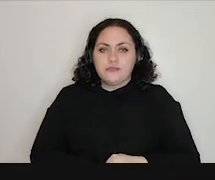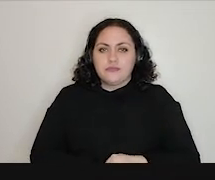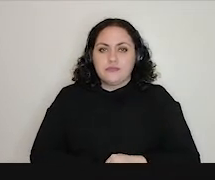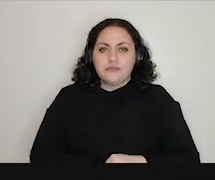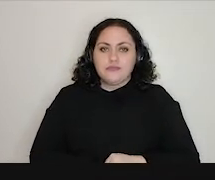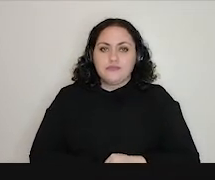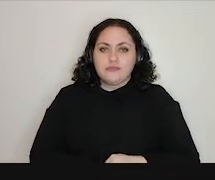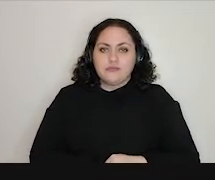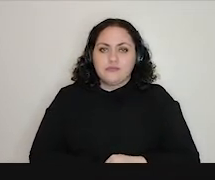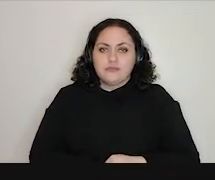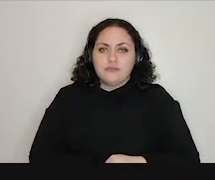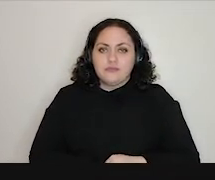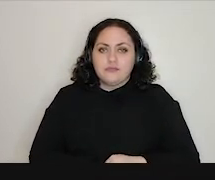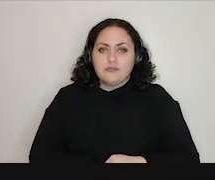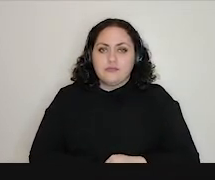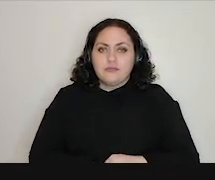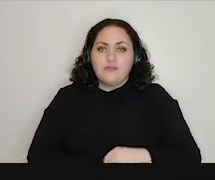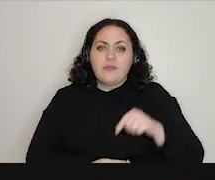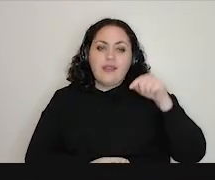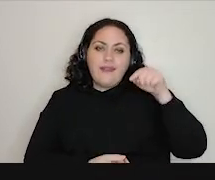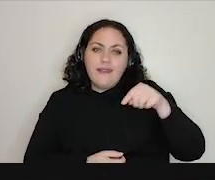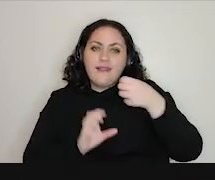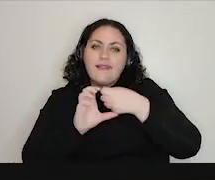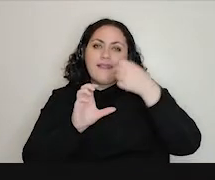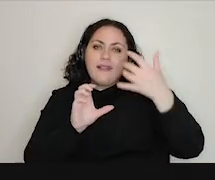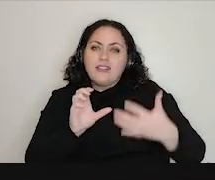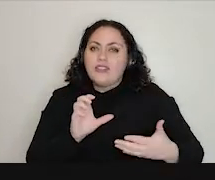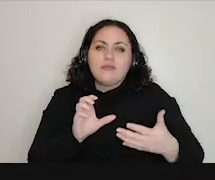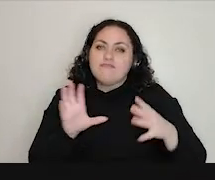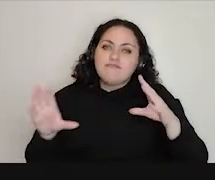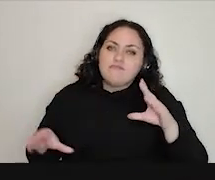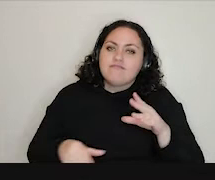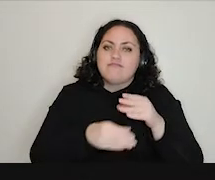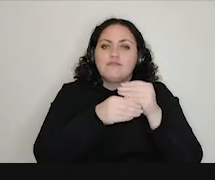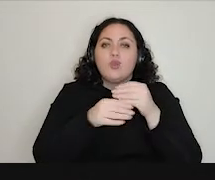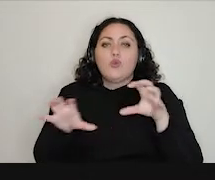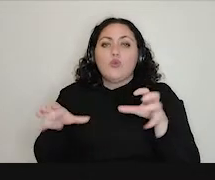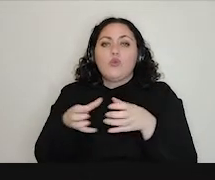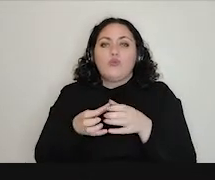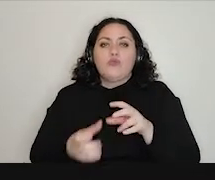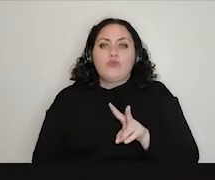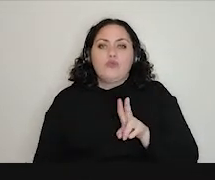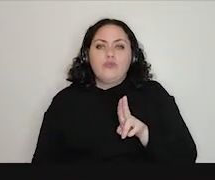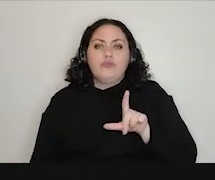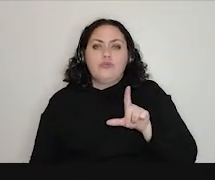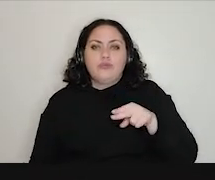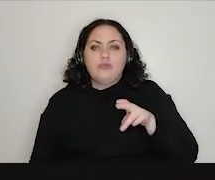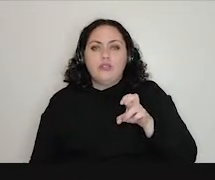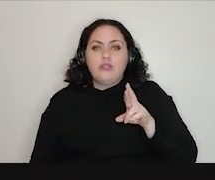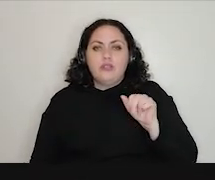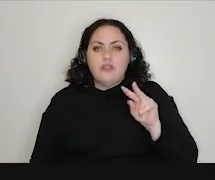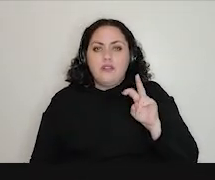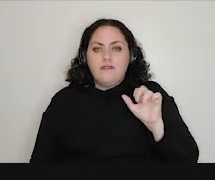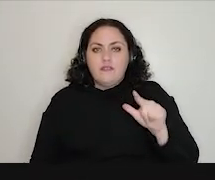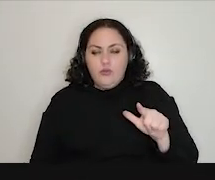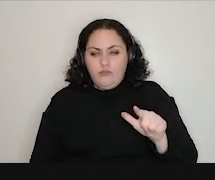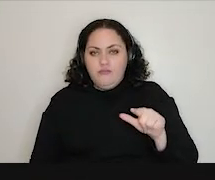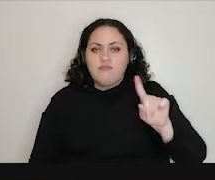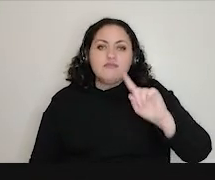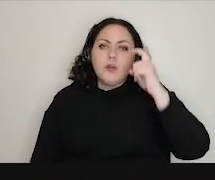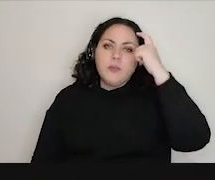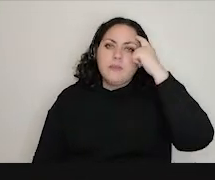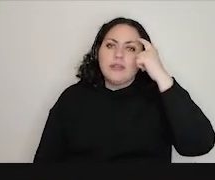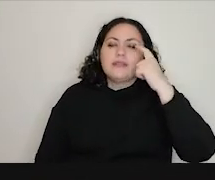coloca, né, os grupos mais vulneráveis. É uma epistemologia que desconsidera a identidade de gênero. Quando eu falo epistemologia, é